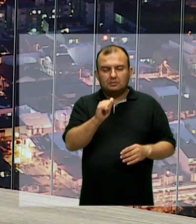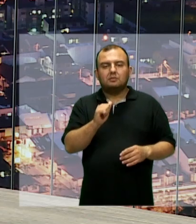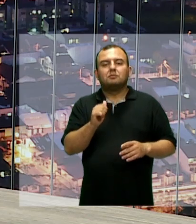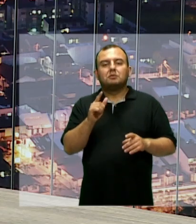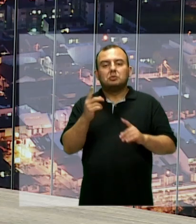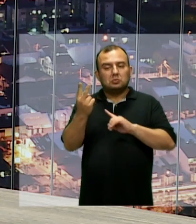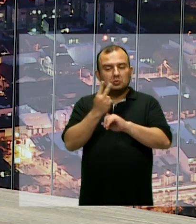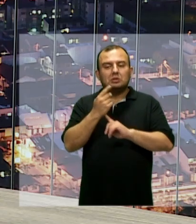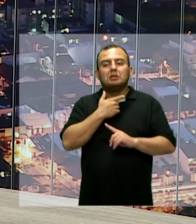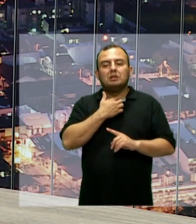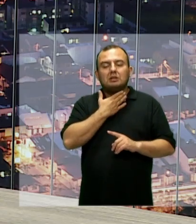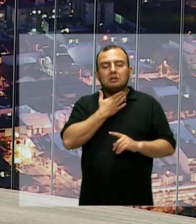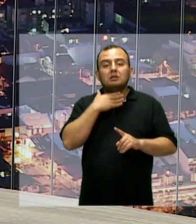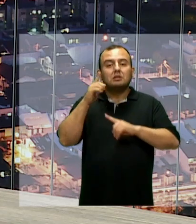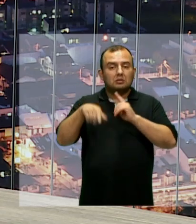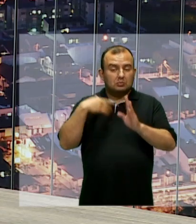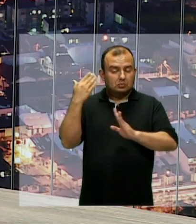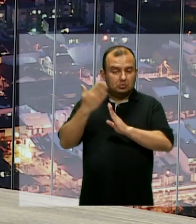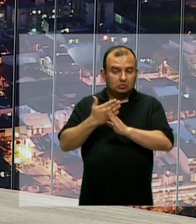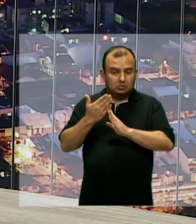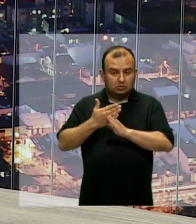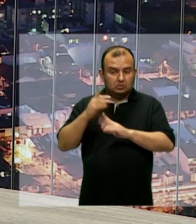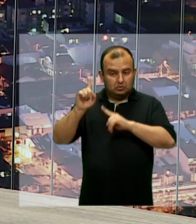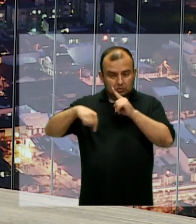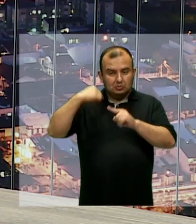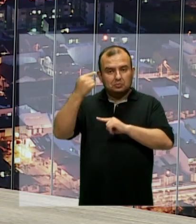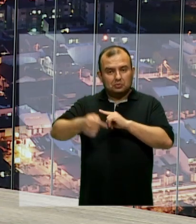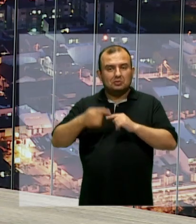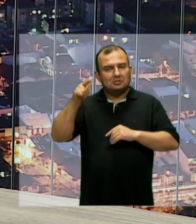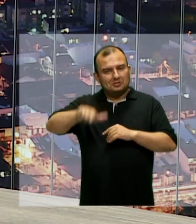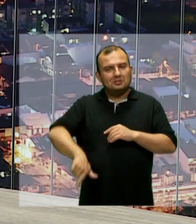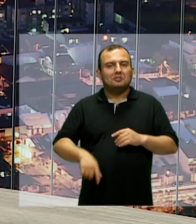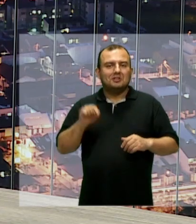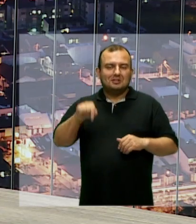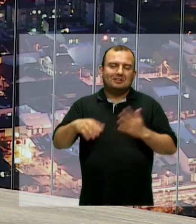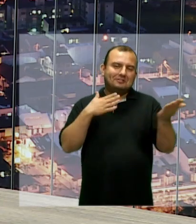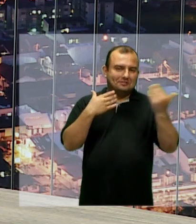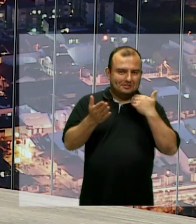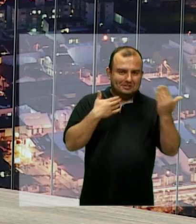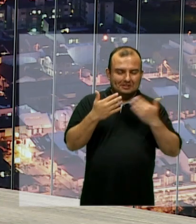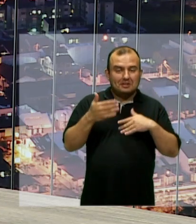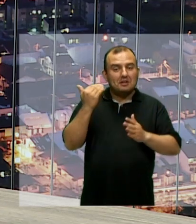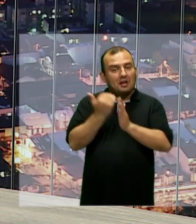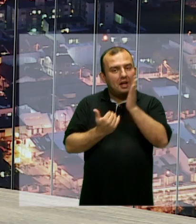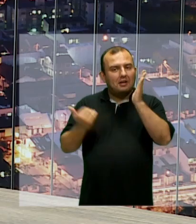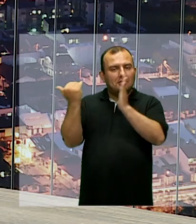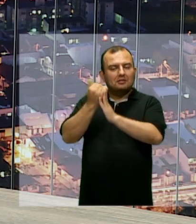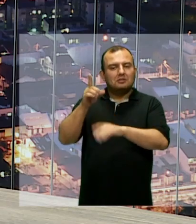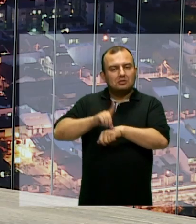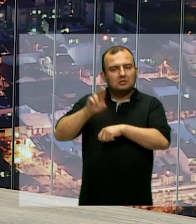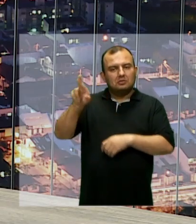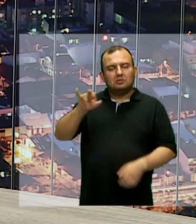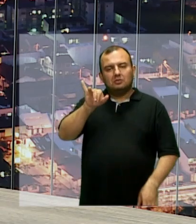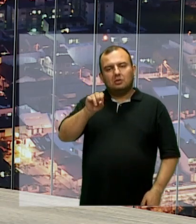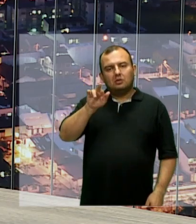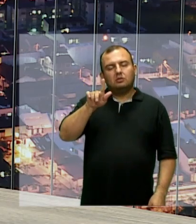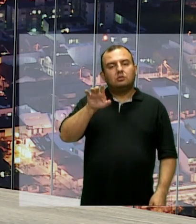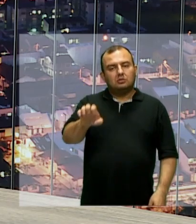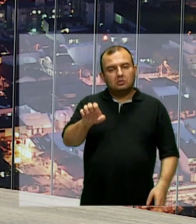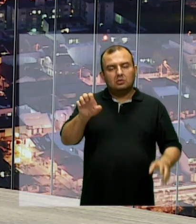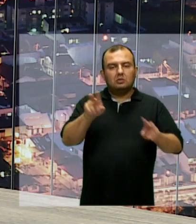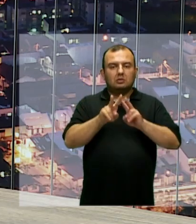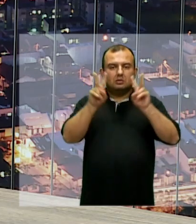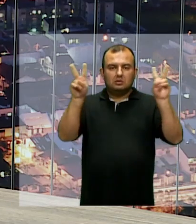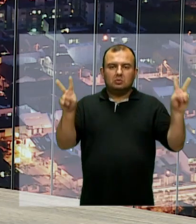garganta também, mas no intervalo, após o intervalo, a gente volta conversando mais ainda com o Dr. Jorge Rebelo aqui sobre